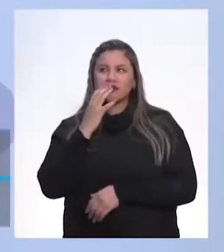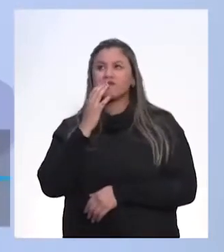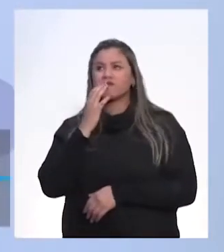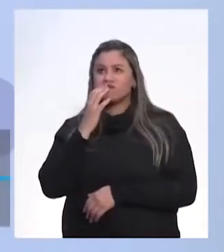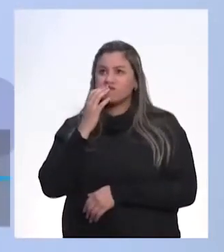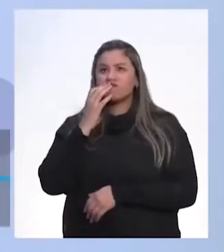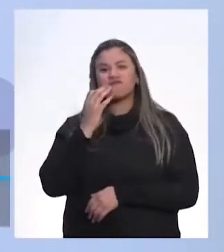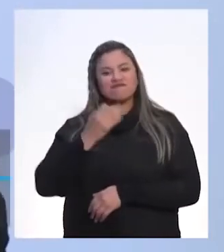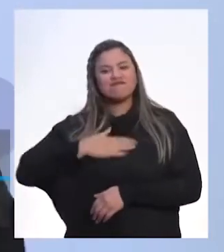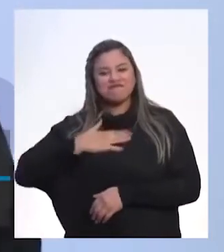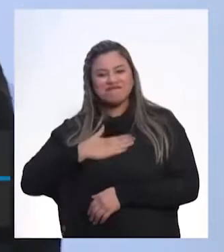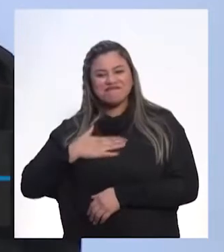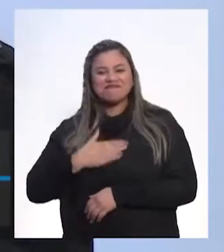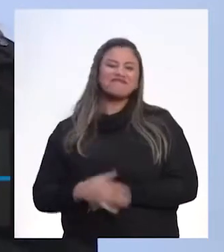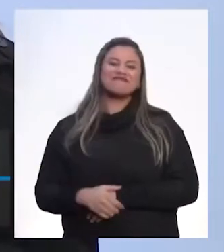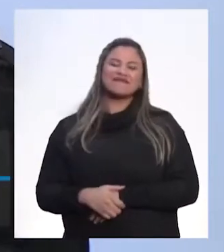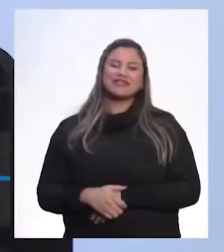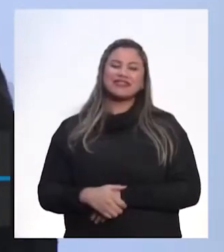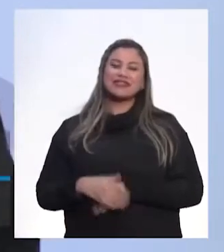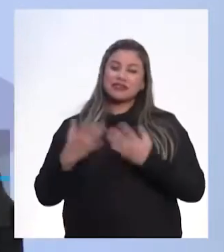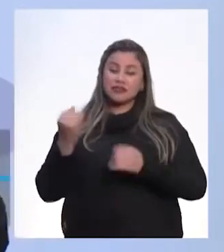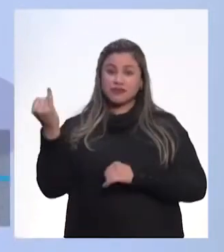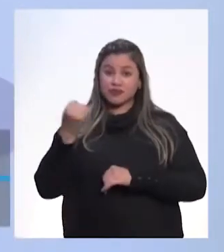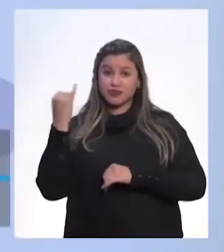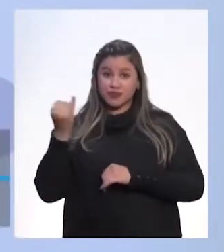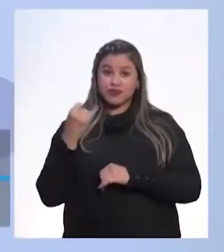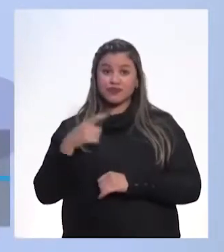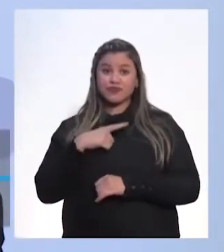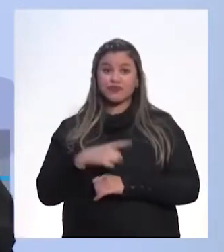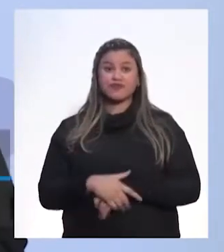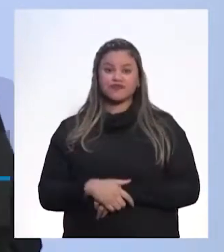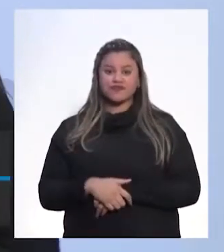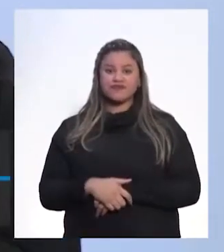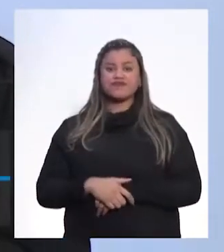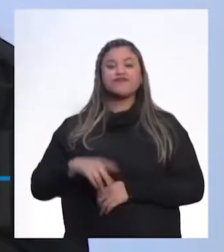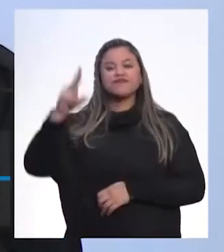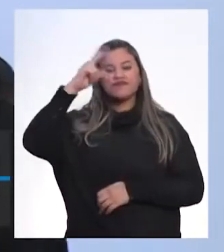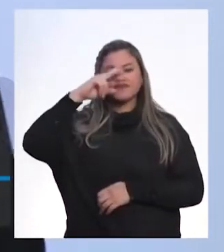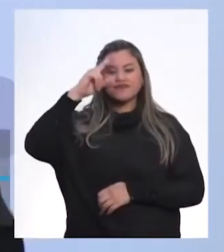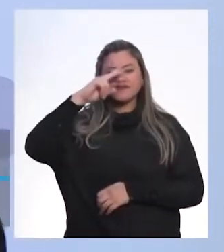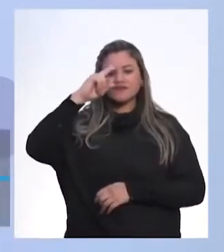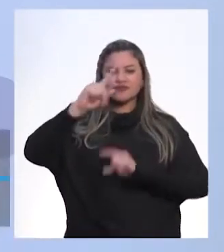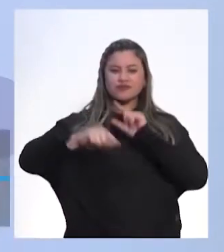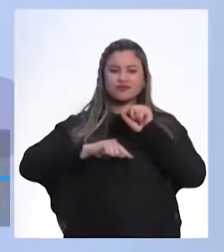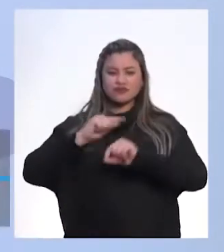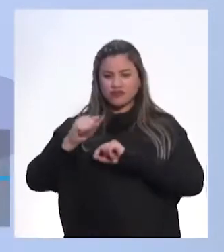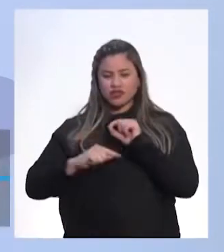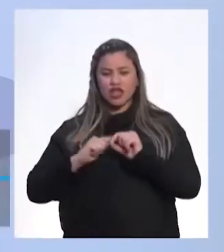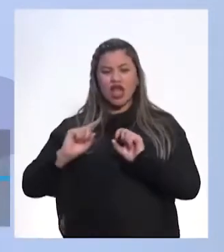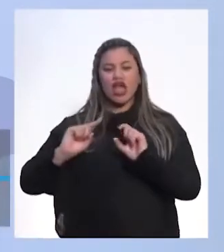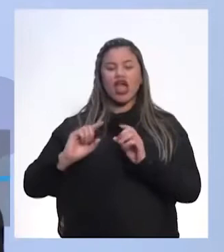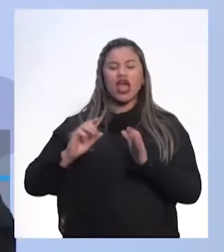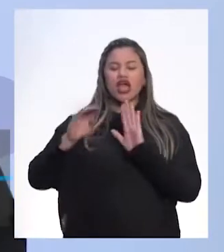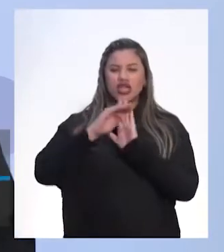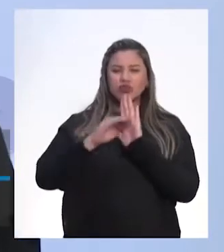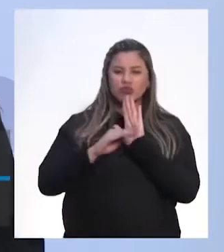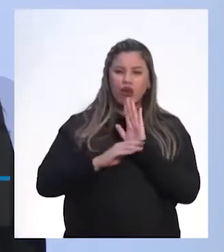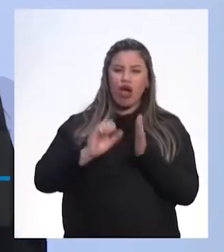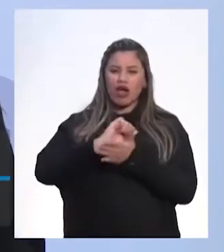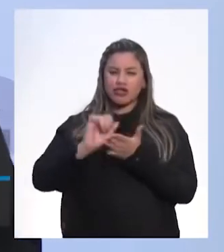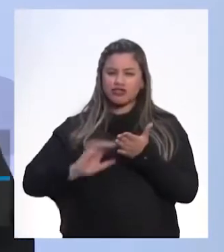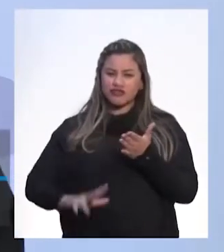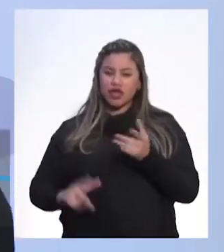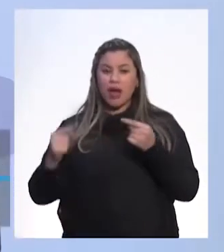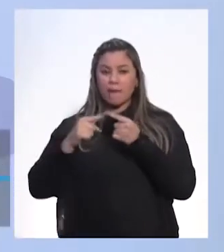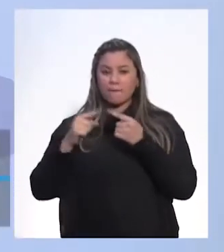assistir primeiro, tá bom? Então, isso é muito importante, tá? Lembre-se, gente, esse esboço que vocês vão fazer, essa atividade, tá? Ela é um